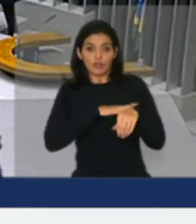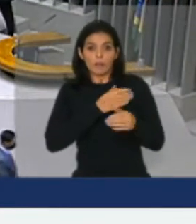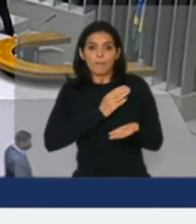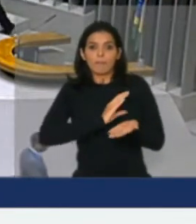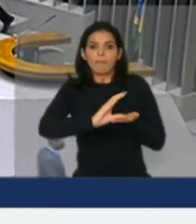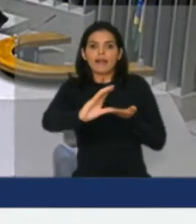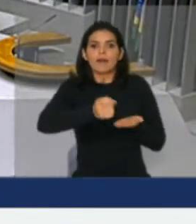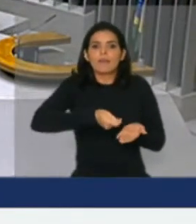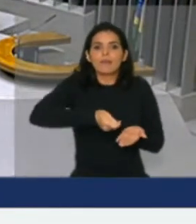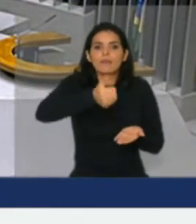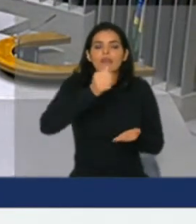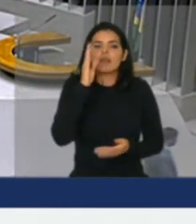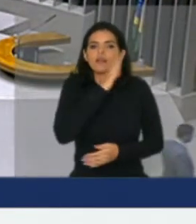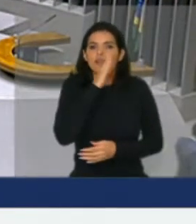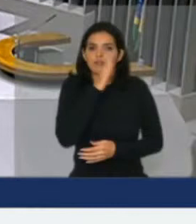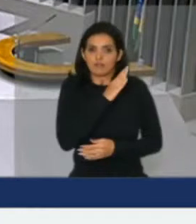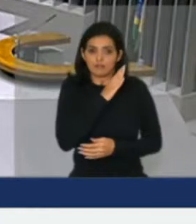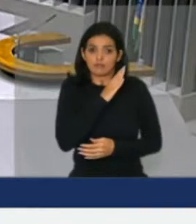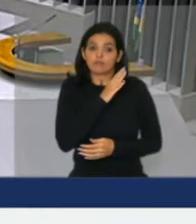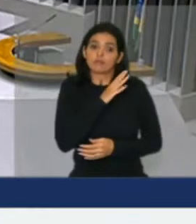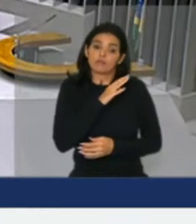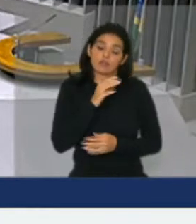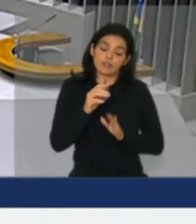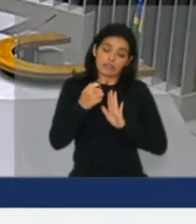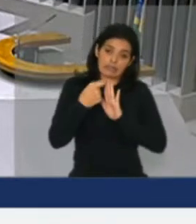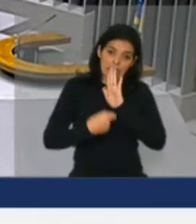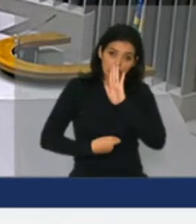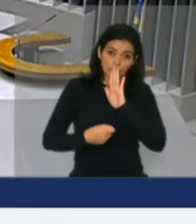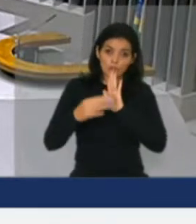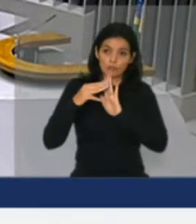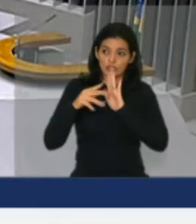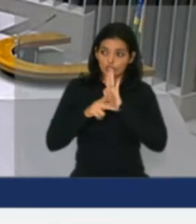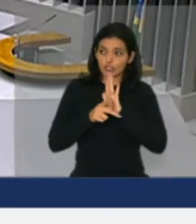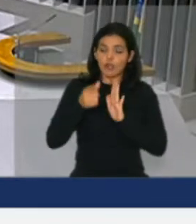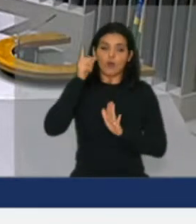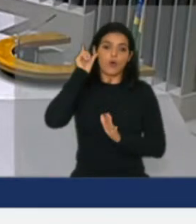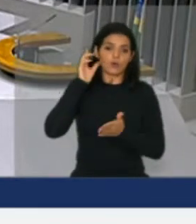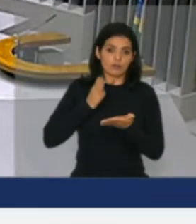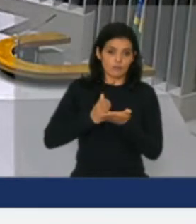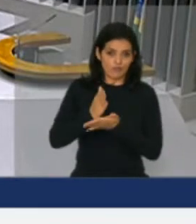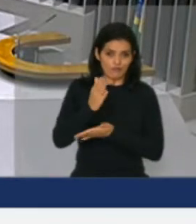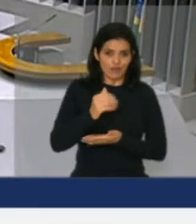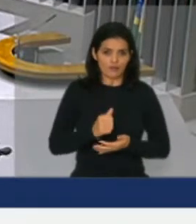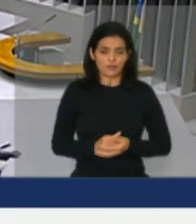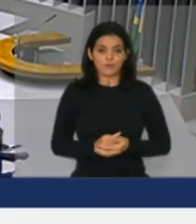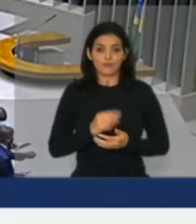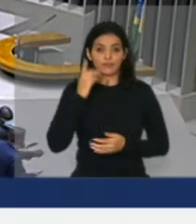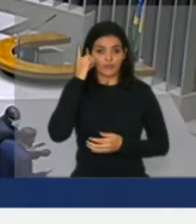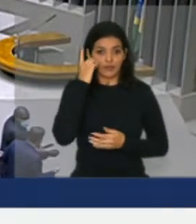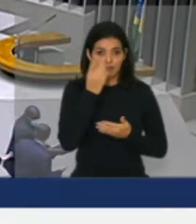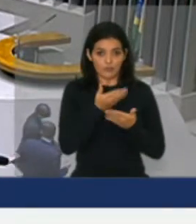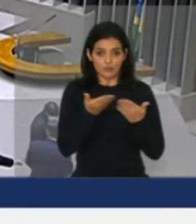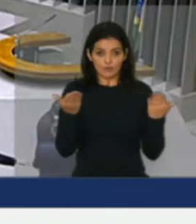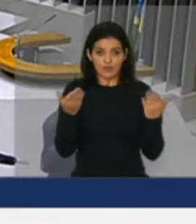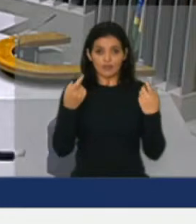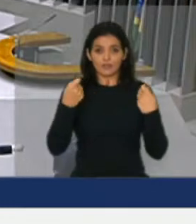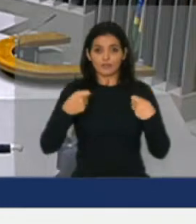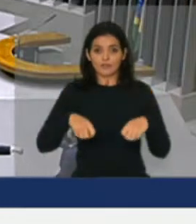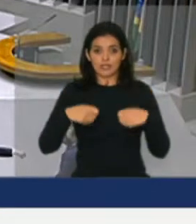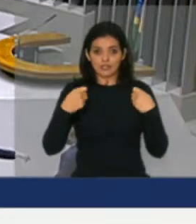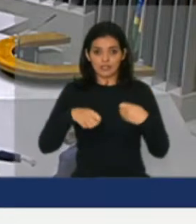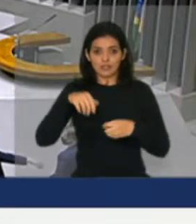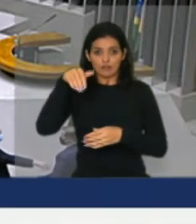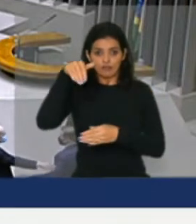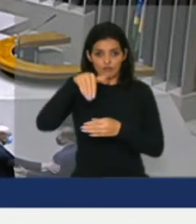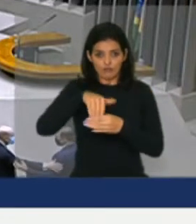aos trabalhadores. O texto base da medida provisória foi aprovado ontem e os deputados e deputadas precisam votar